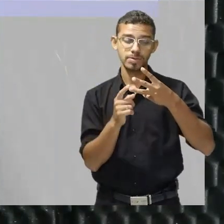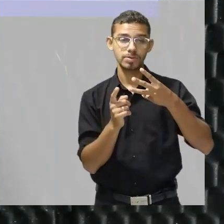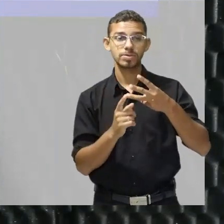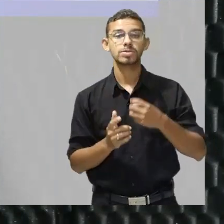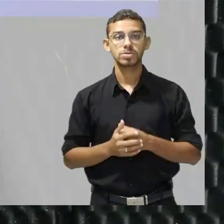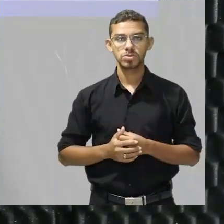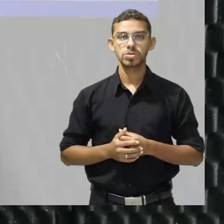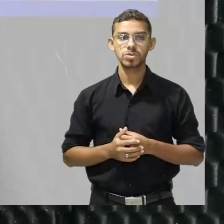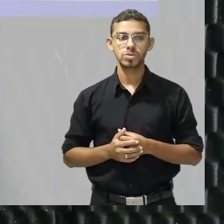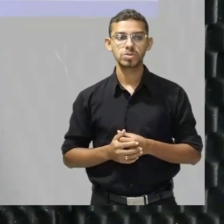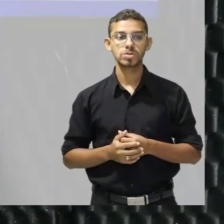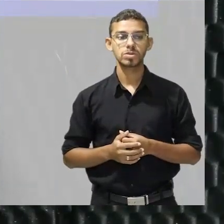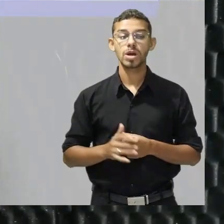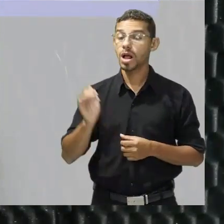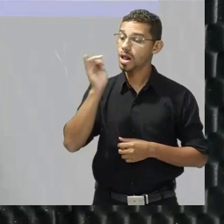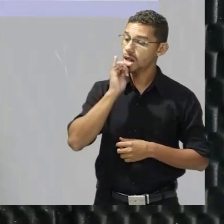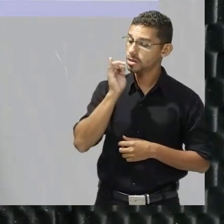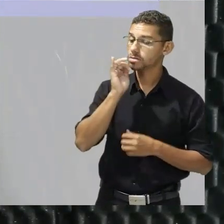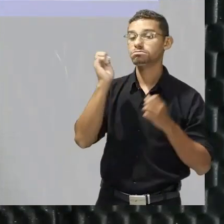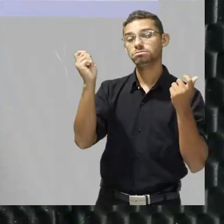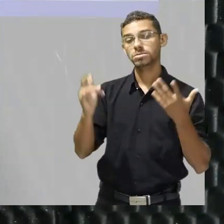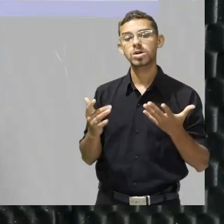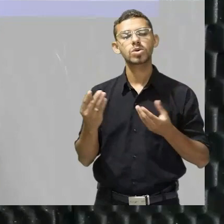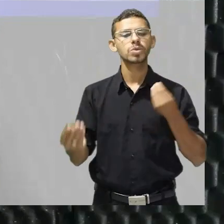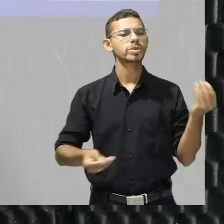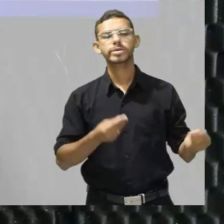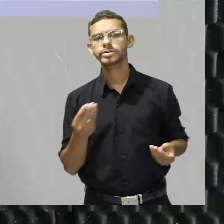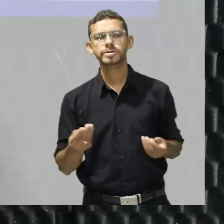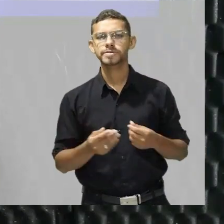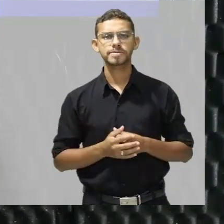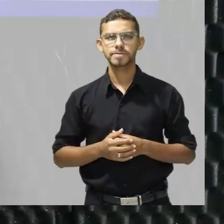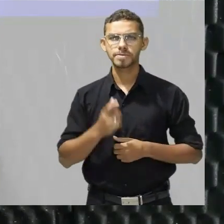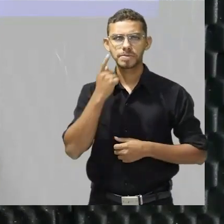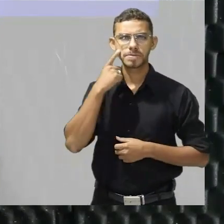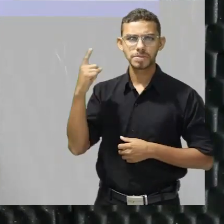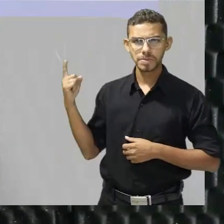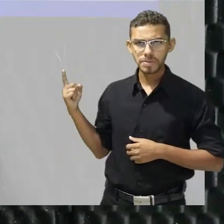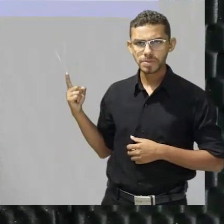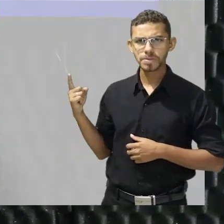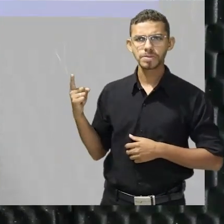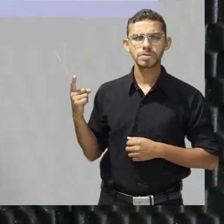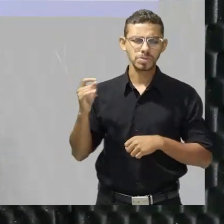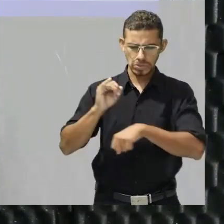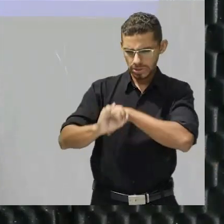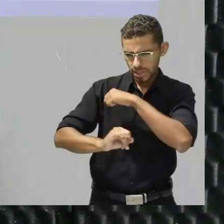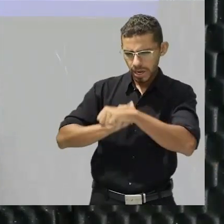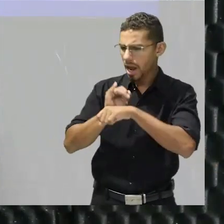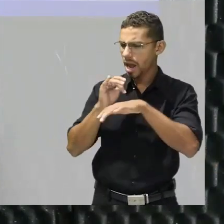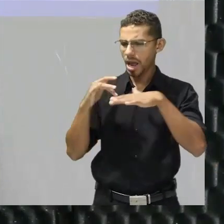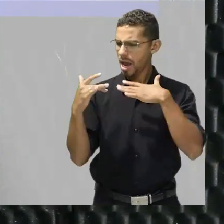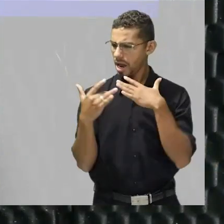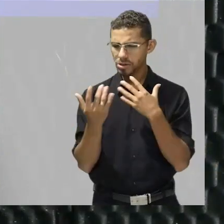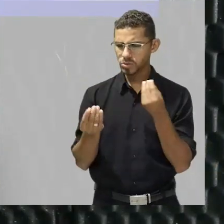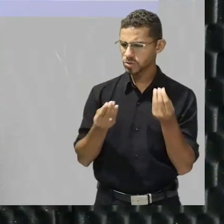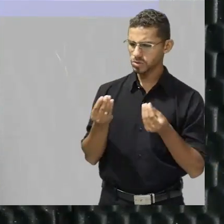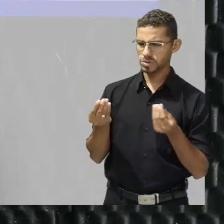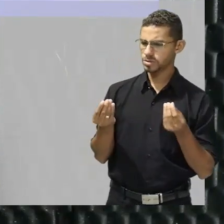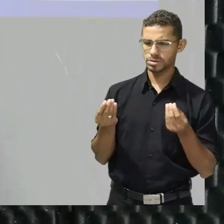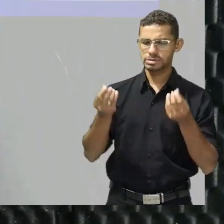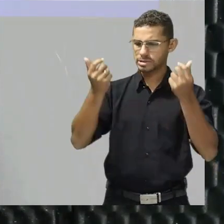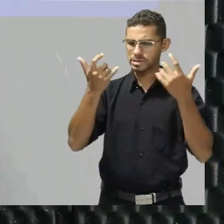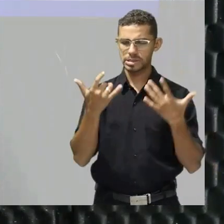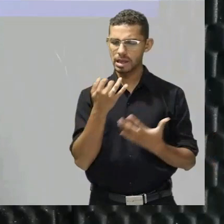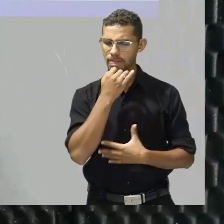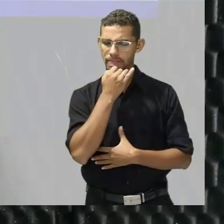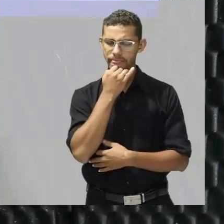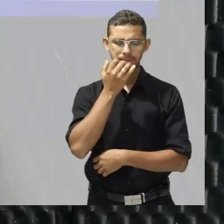afirmei Então agora eu preciso dar exemplos Como assim tá falando sobre o acesso da internet mas de que maneira isso se dá como